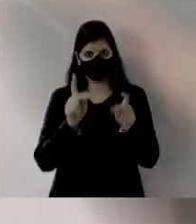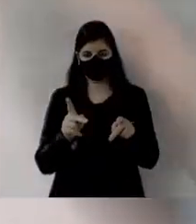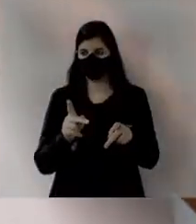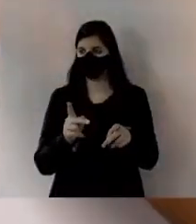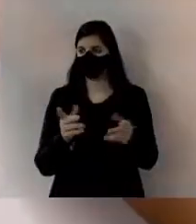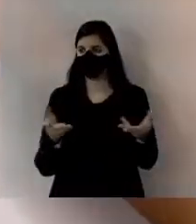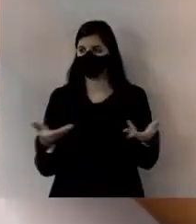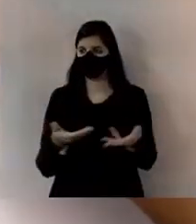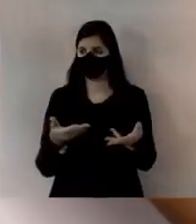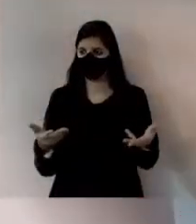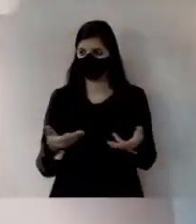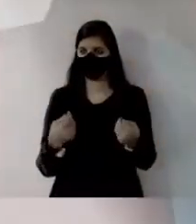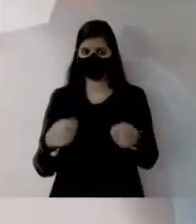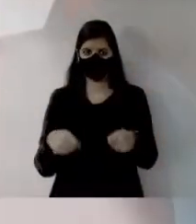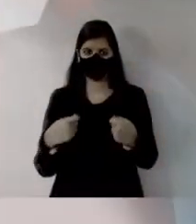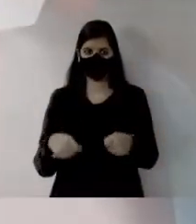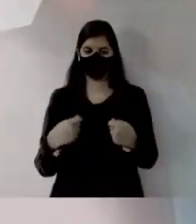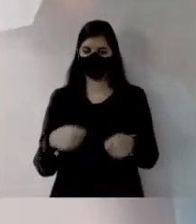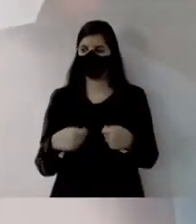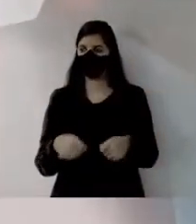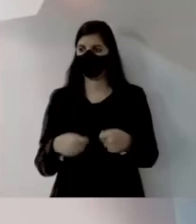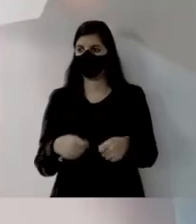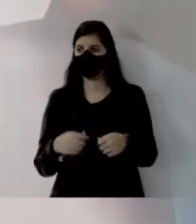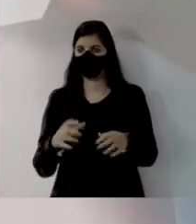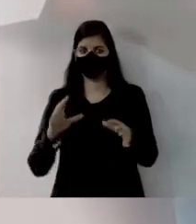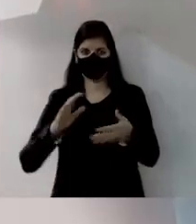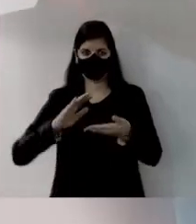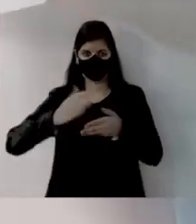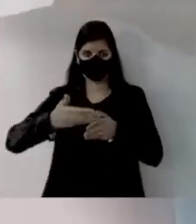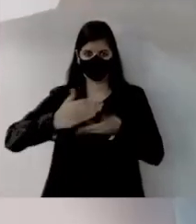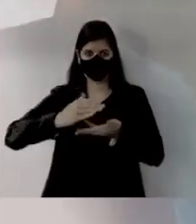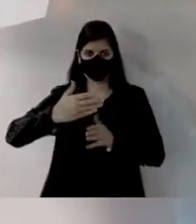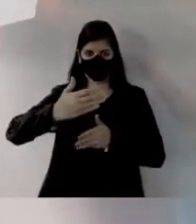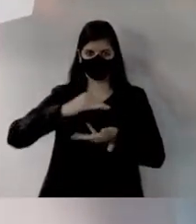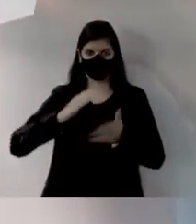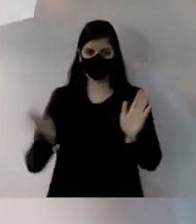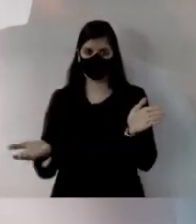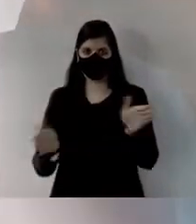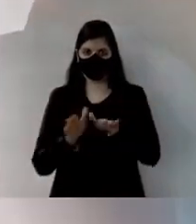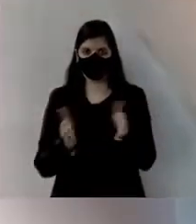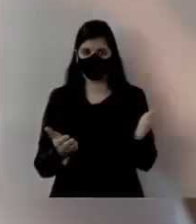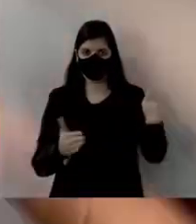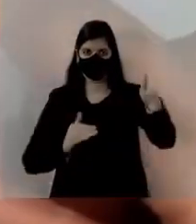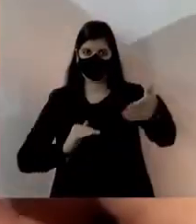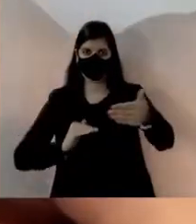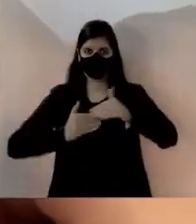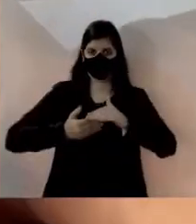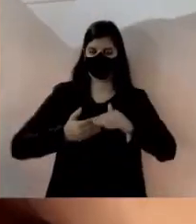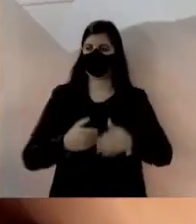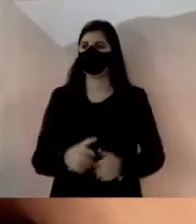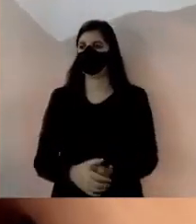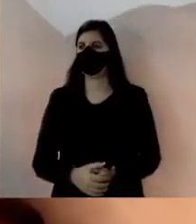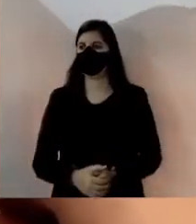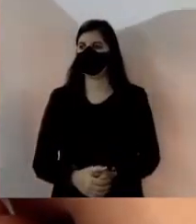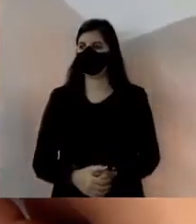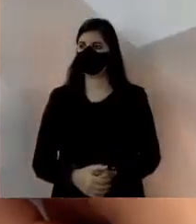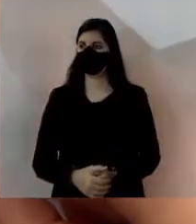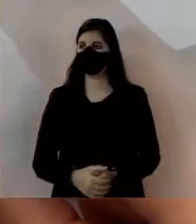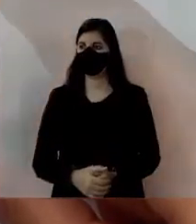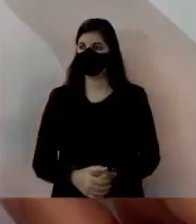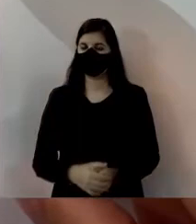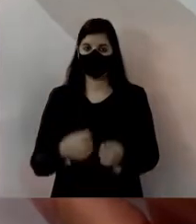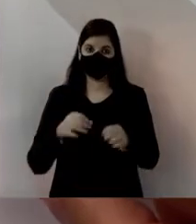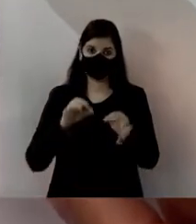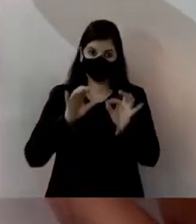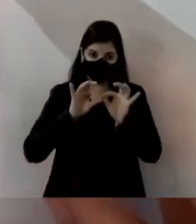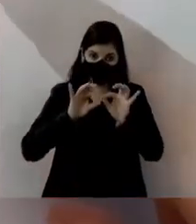Então agora a gente precisa fazer o quê? A gente precisa dobrar a nossa planificação